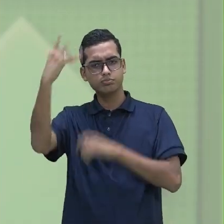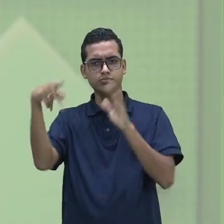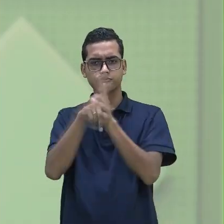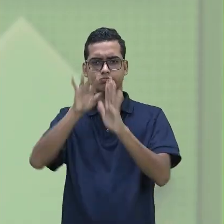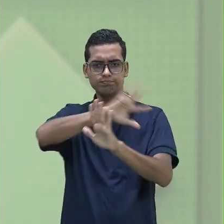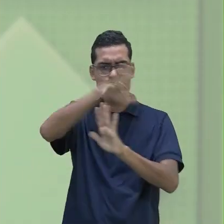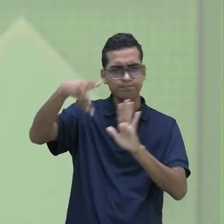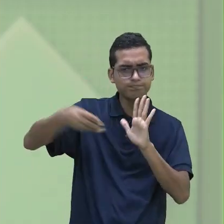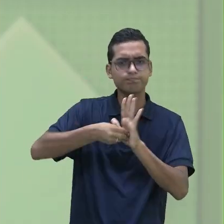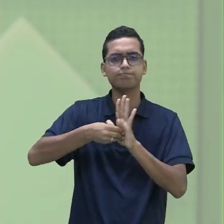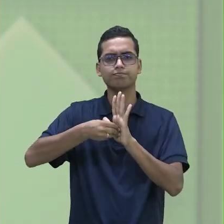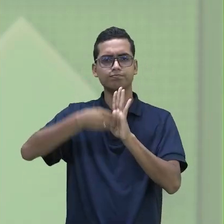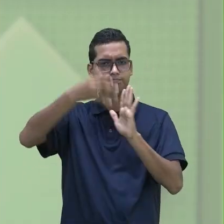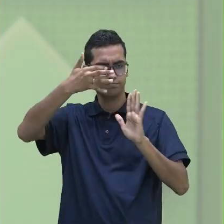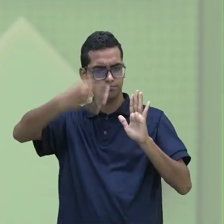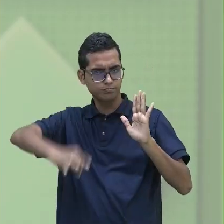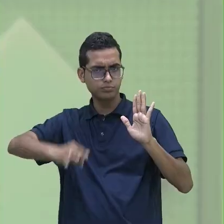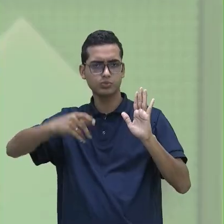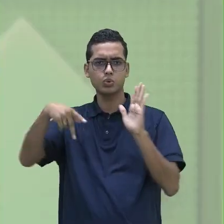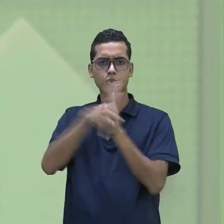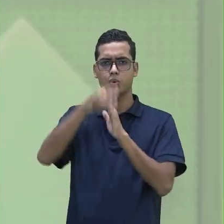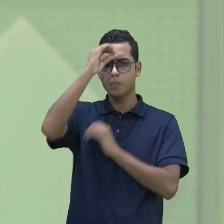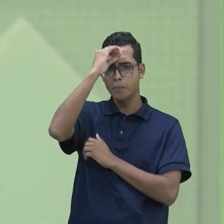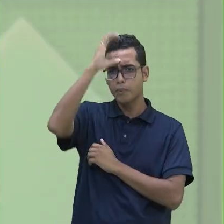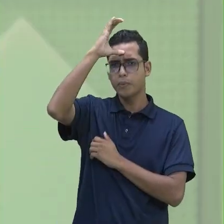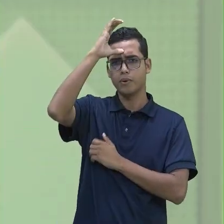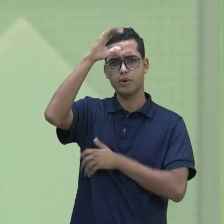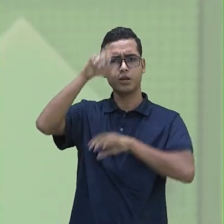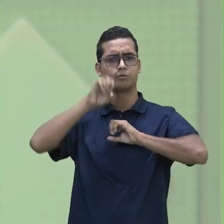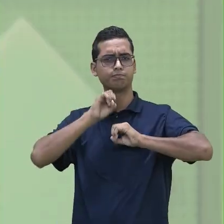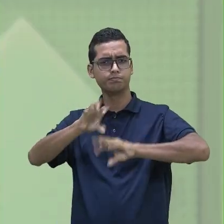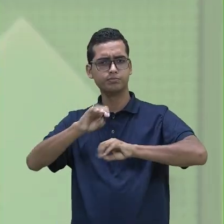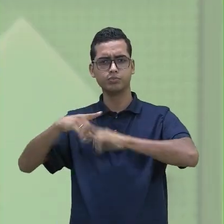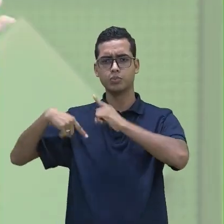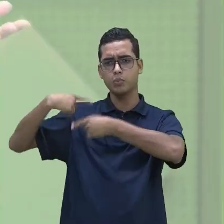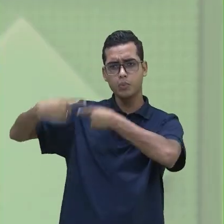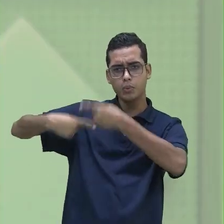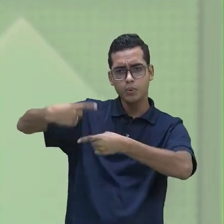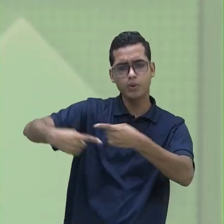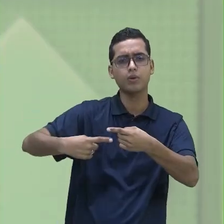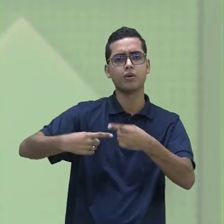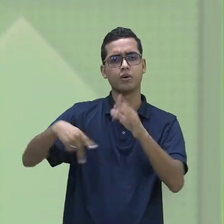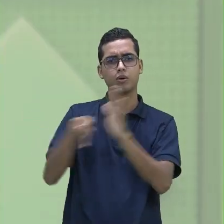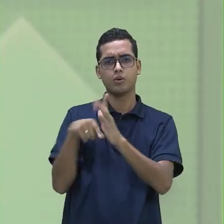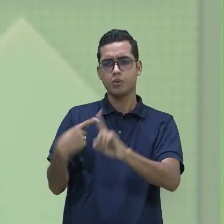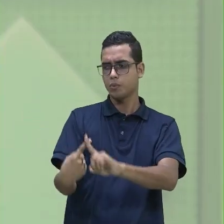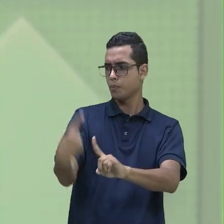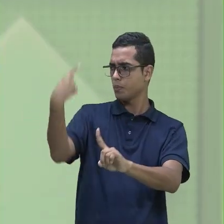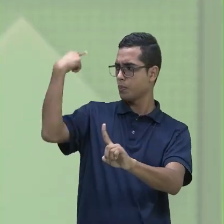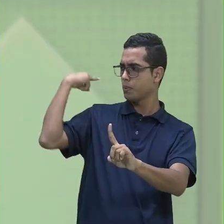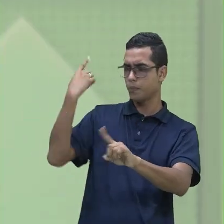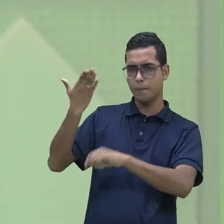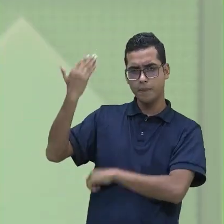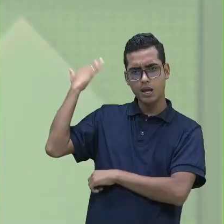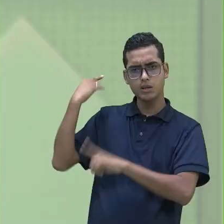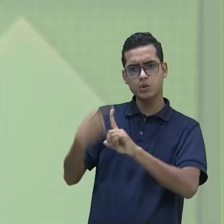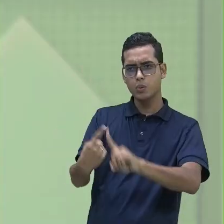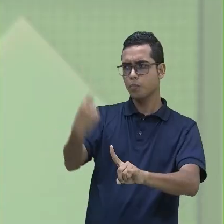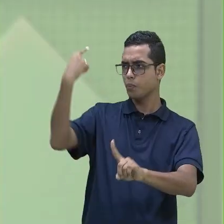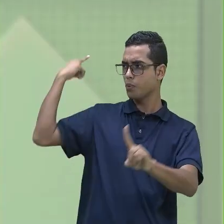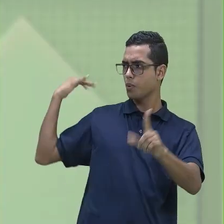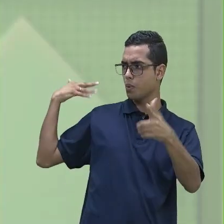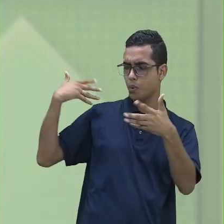por exemplo, né? Esse conhecimento ele é transmitido, né, desde os nossos antepassados e